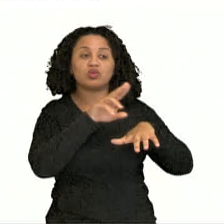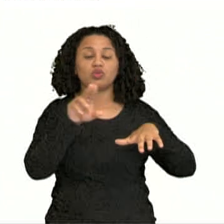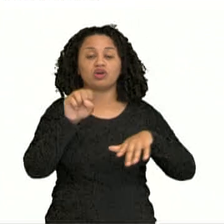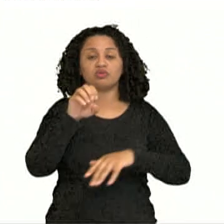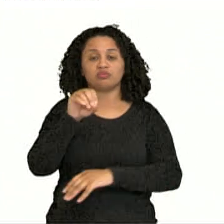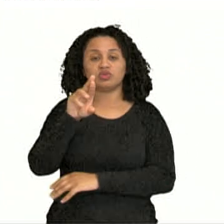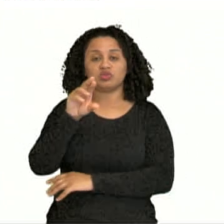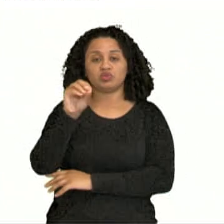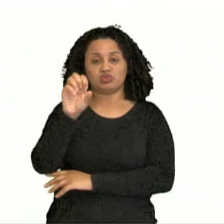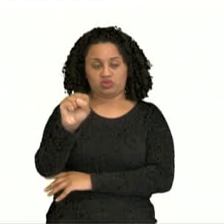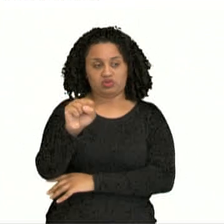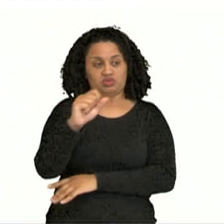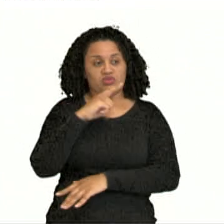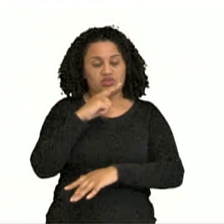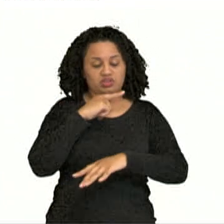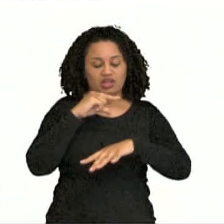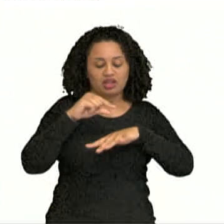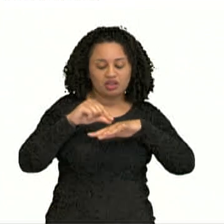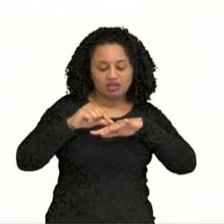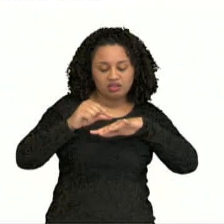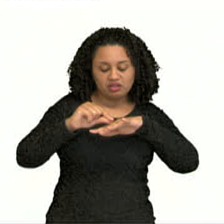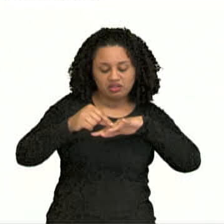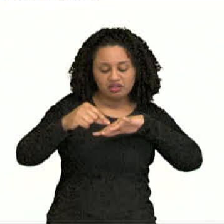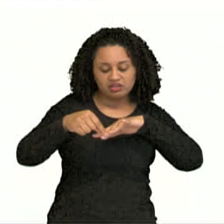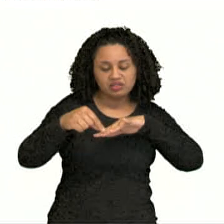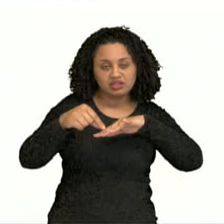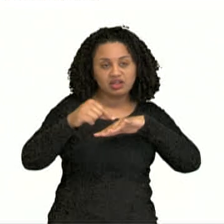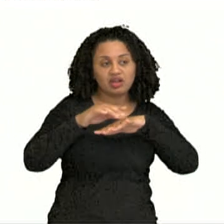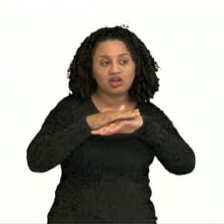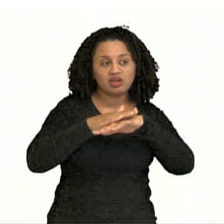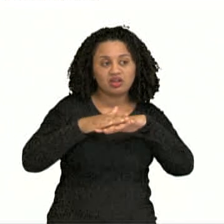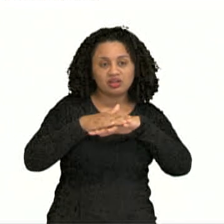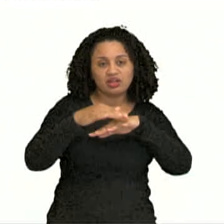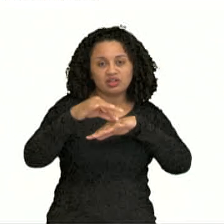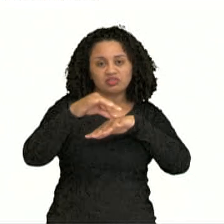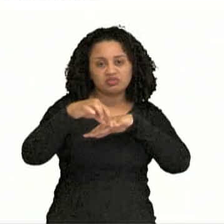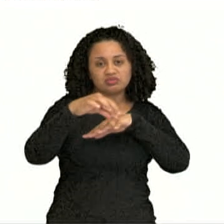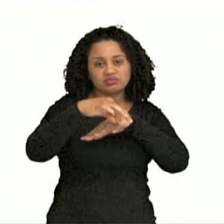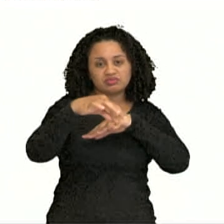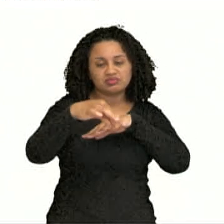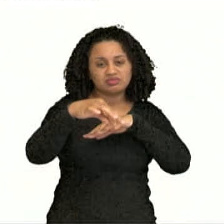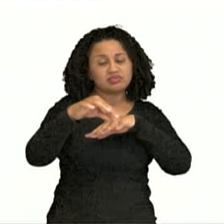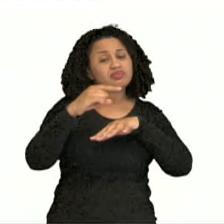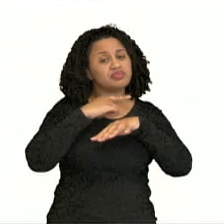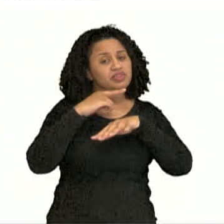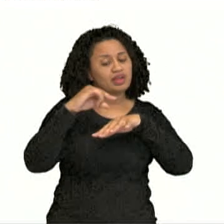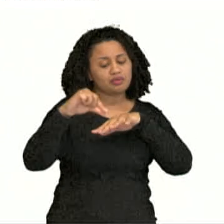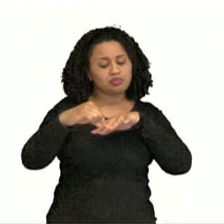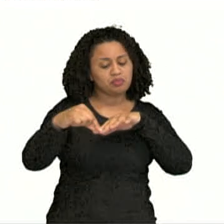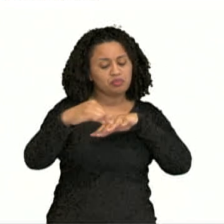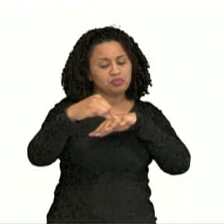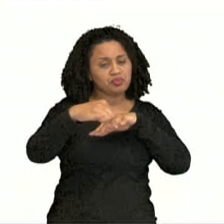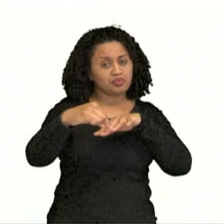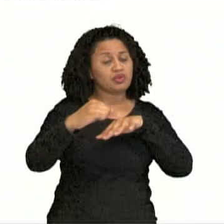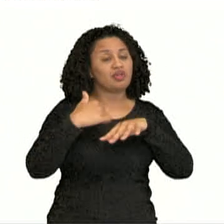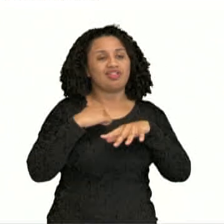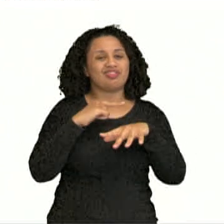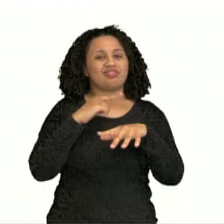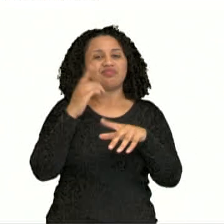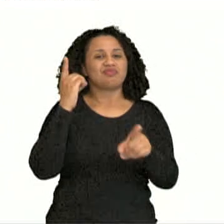soros, surgem na superfície inferior de cada folíolo. Então, nós não encontramos essas